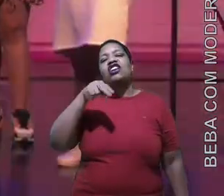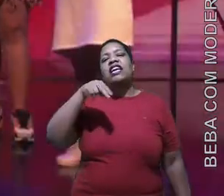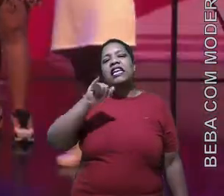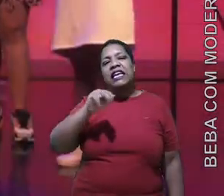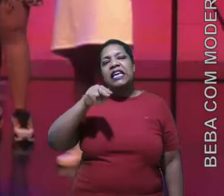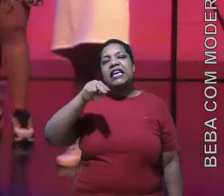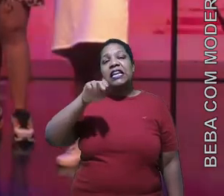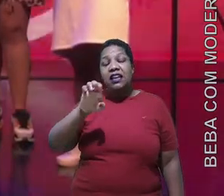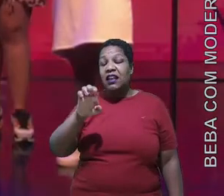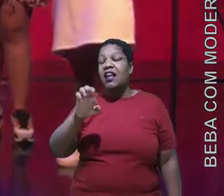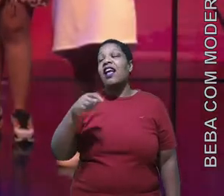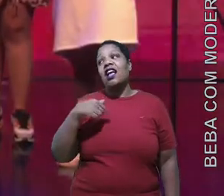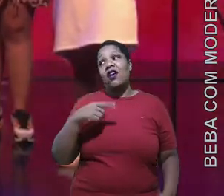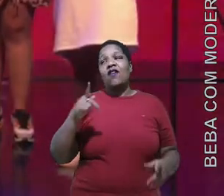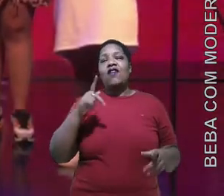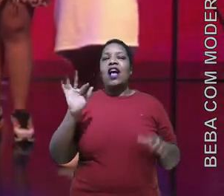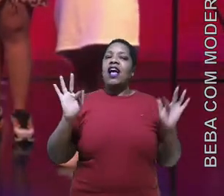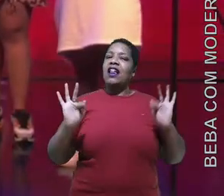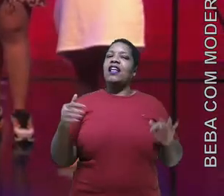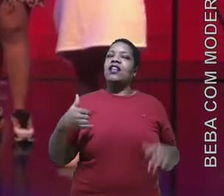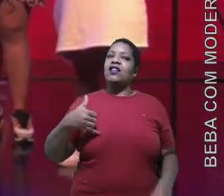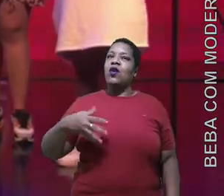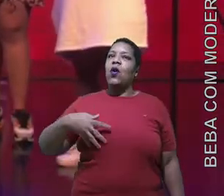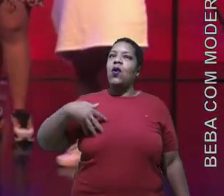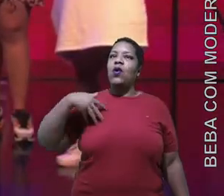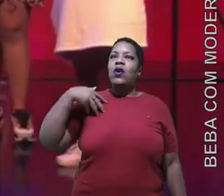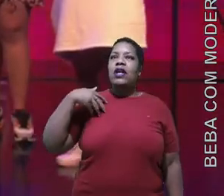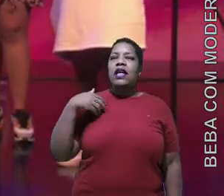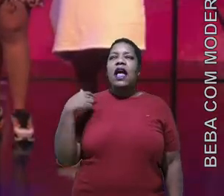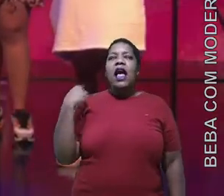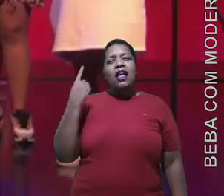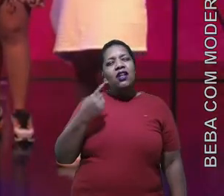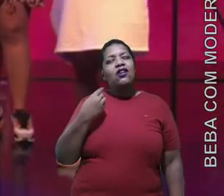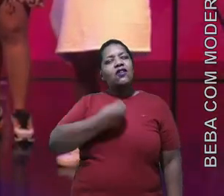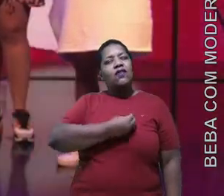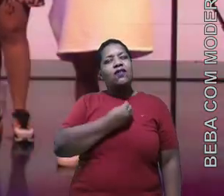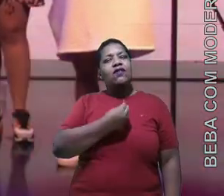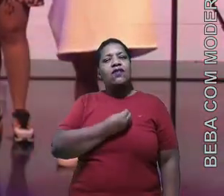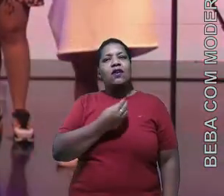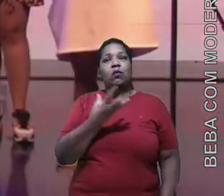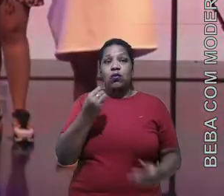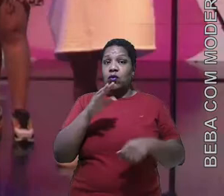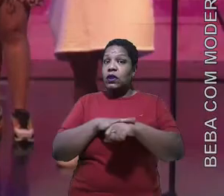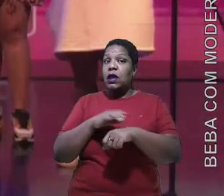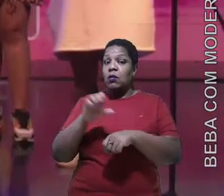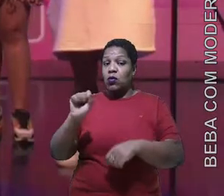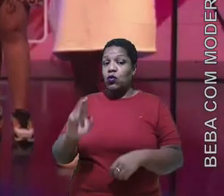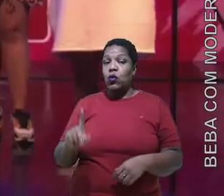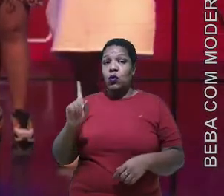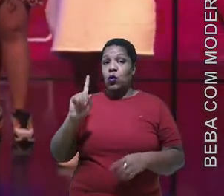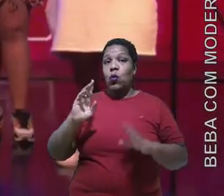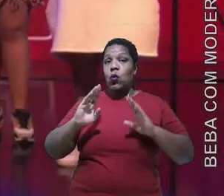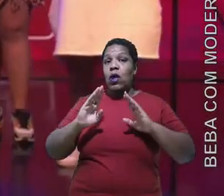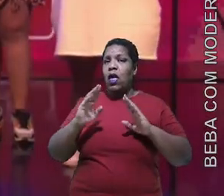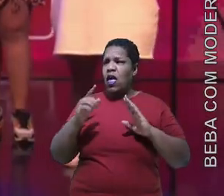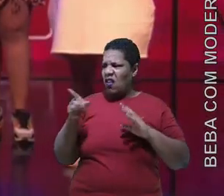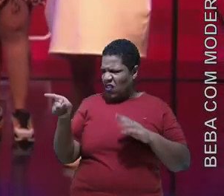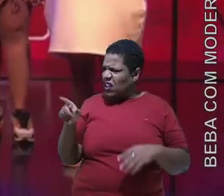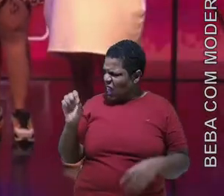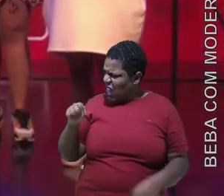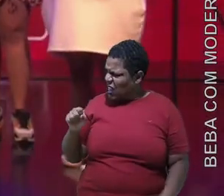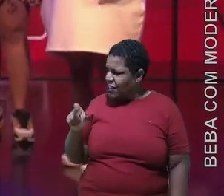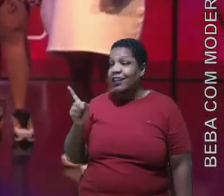hoje eu posso dizer que sou orgulhosa a gente joga a gente vive há muito tempo no sul né Nós não somos de lá mas tipo assim